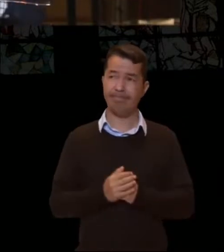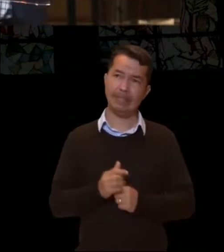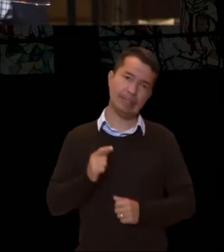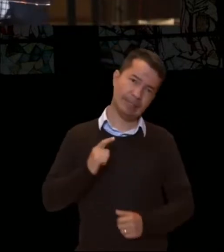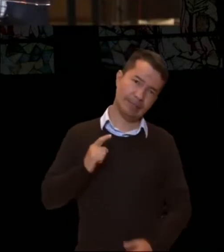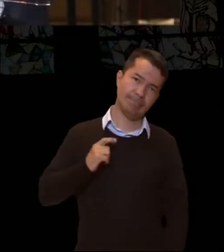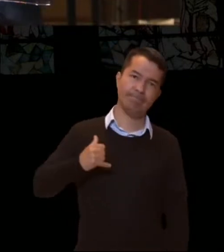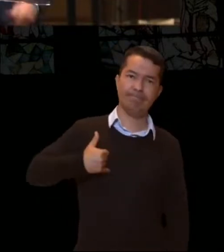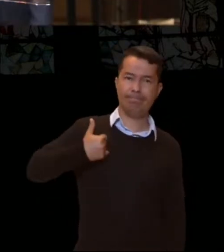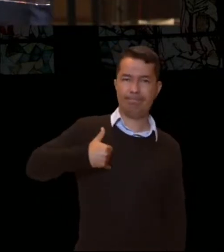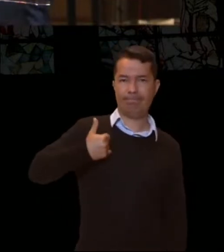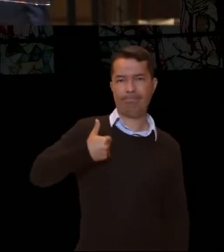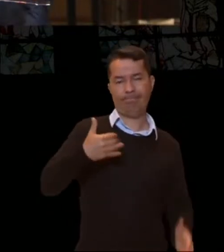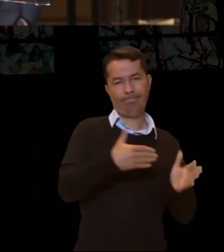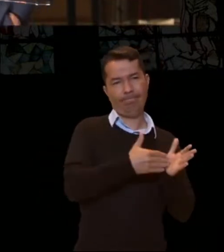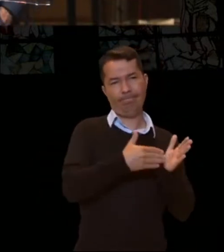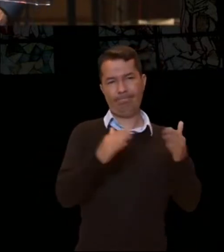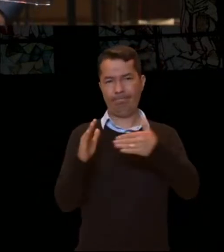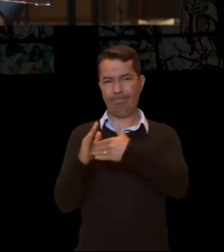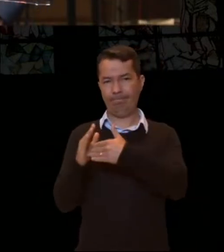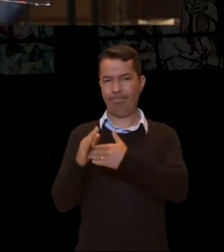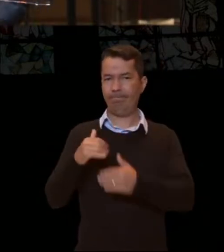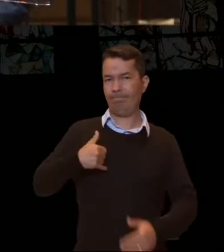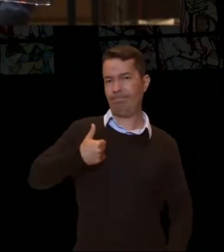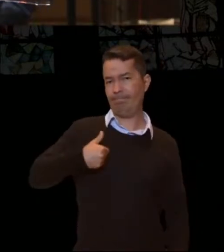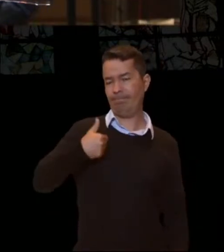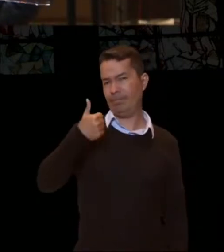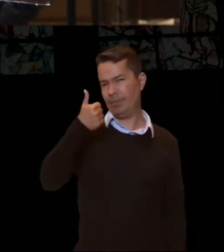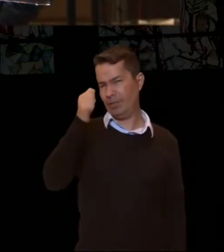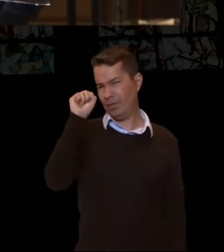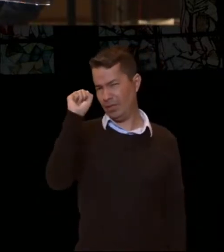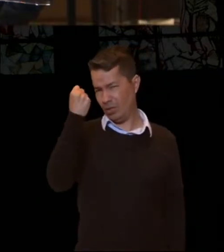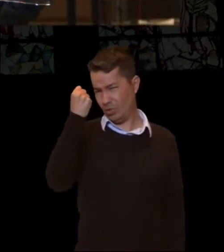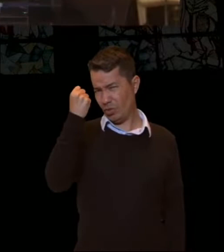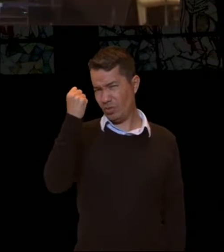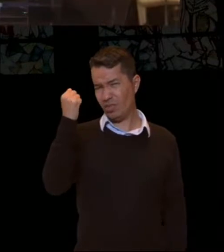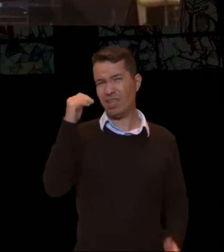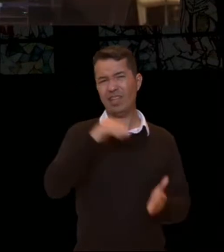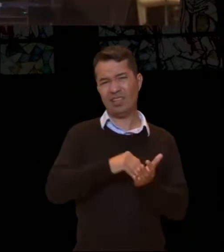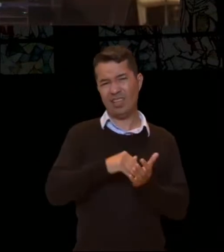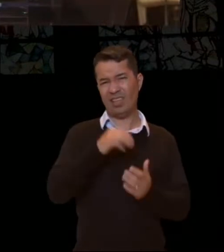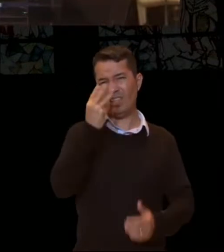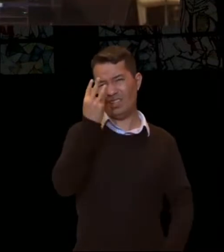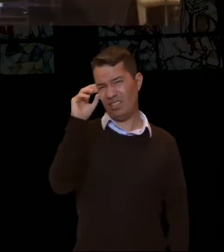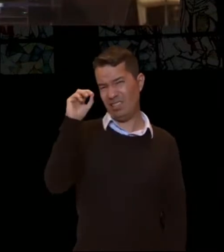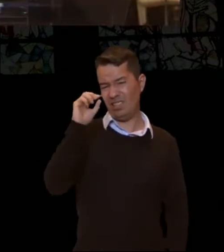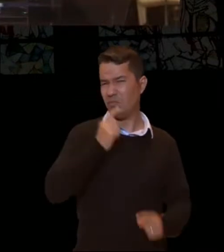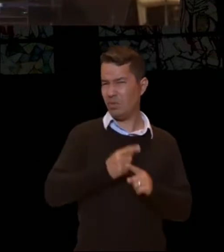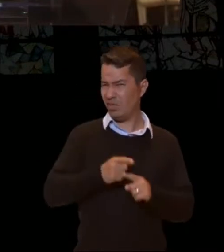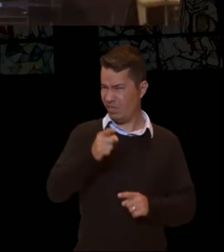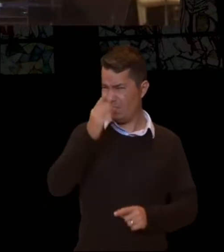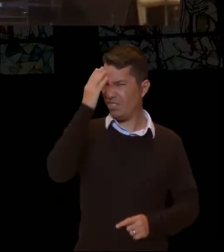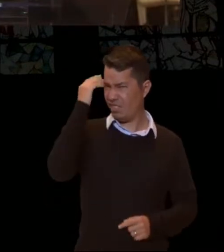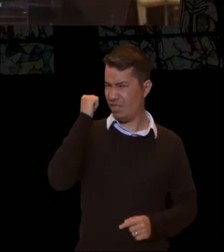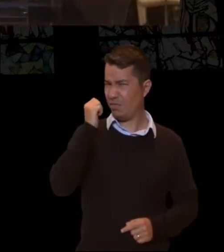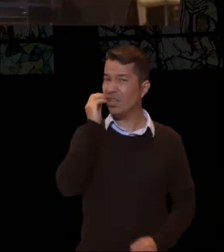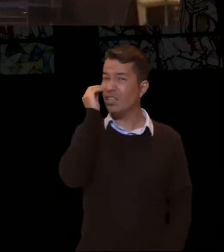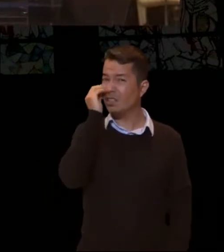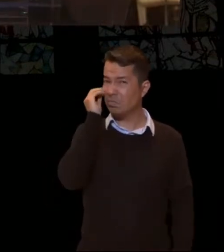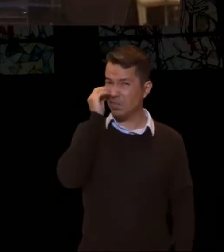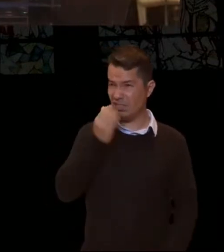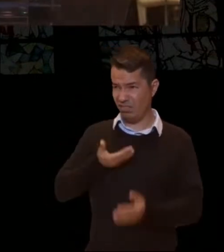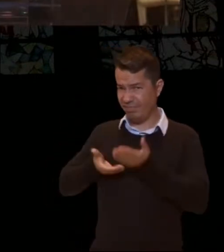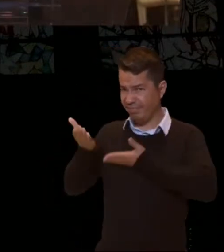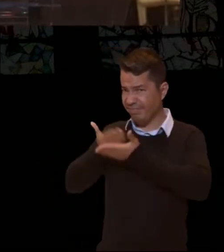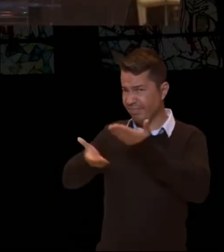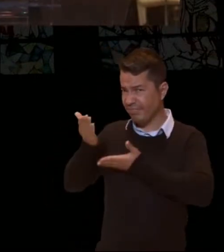De 18 a 30 anos. Por quê? Porque conviver não é fácil. Porque esse